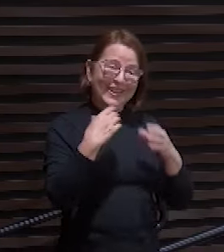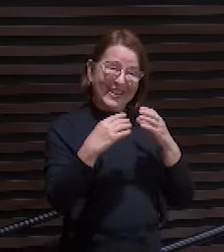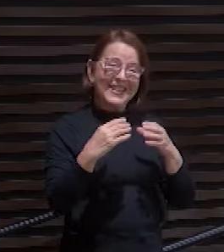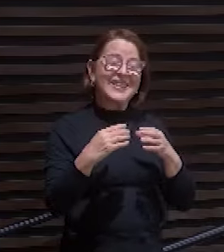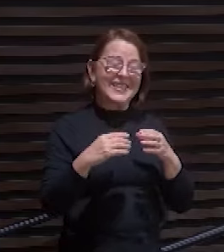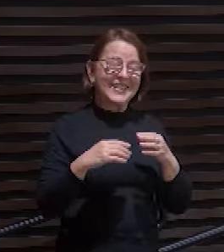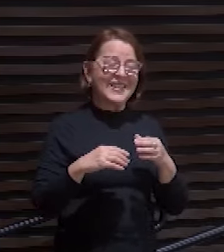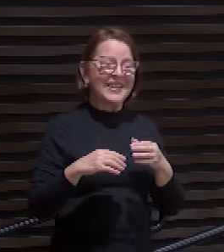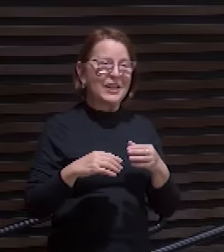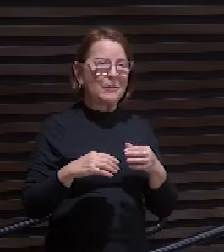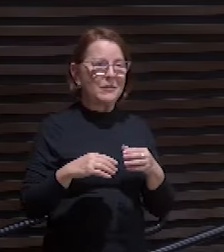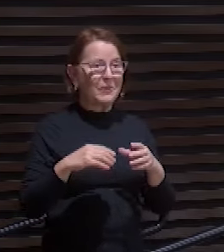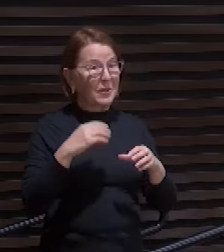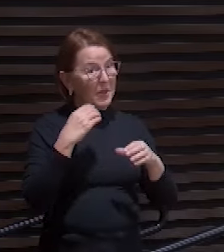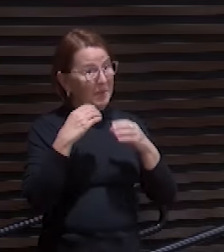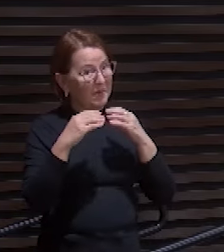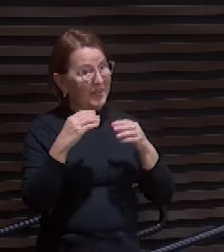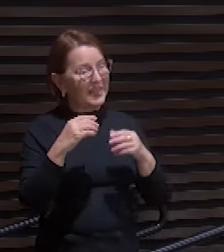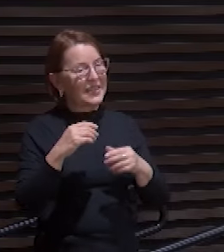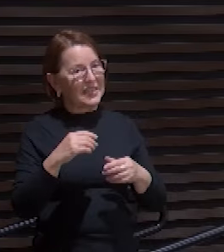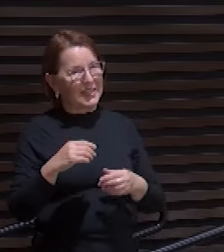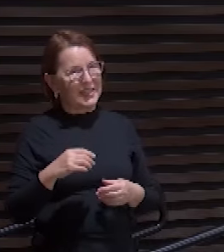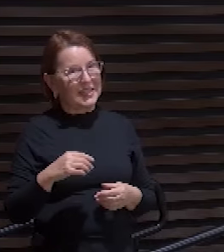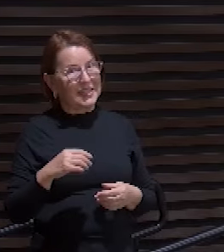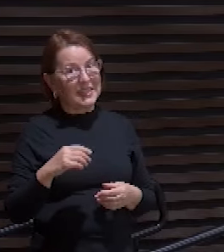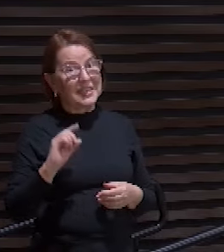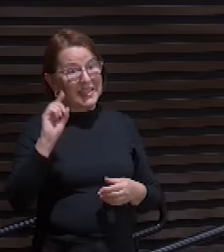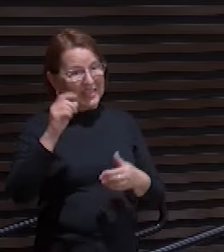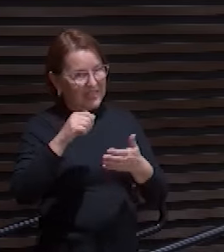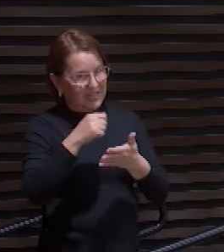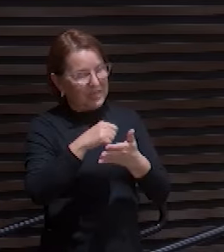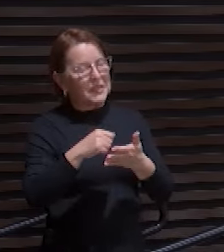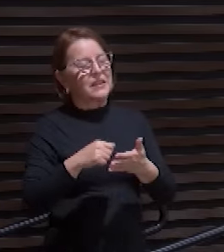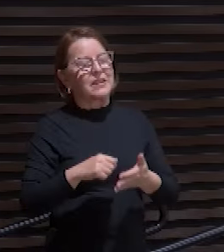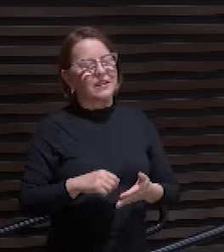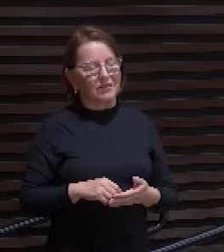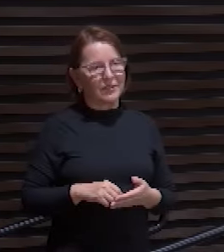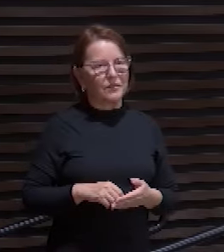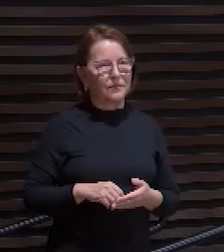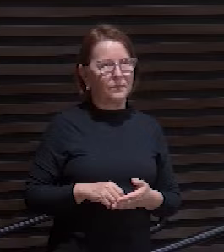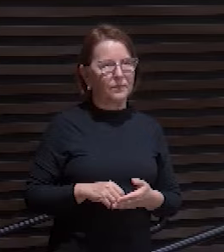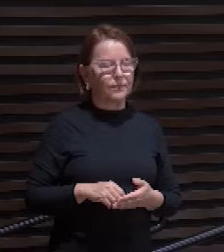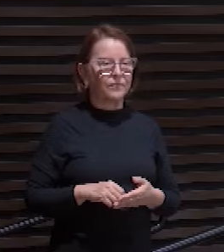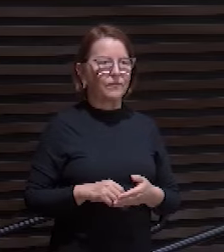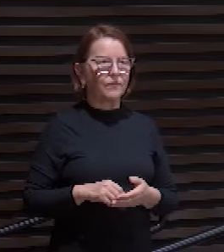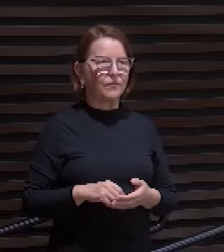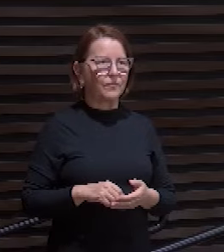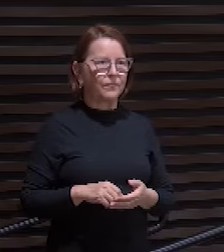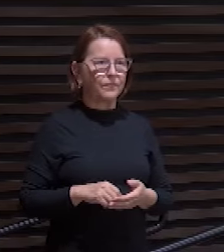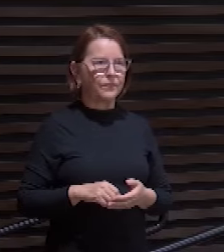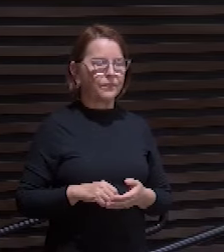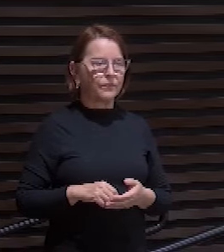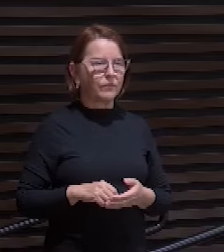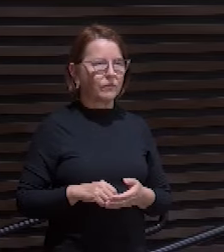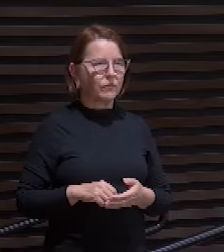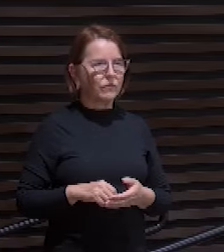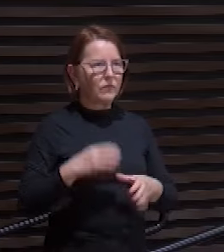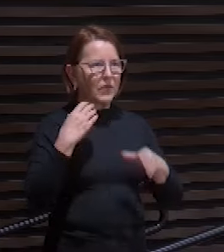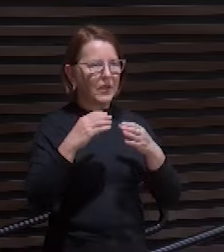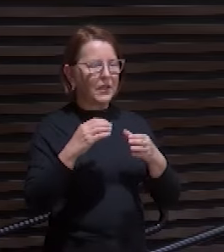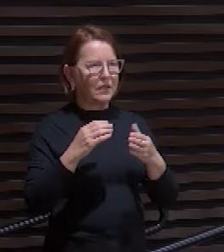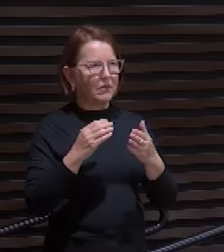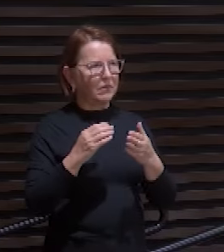bem conhecido do cantor cristão, Achei a Fonte de Carmesim, foi escrito por esse homem, o cantor